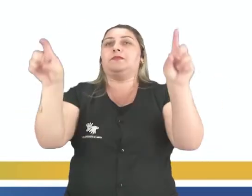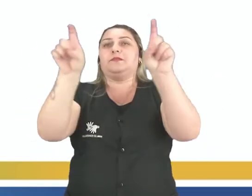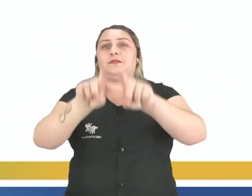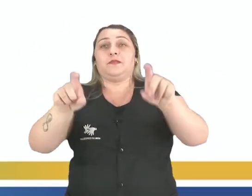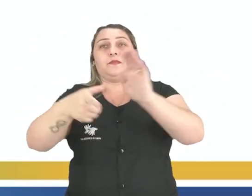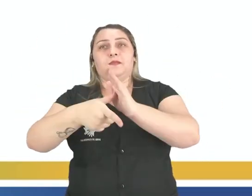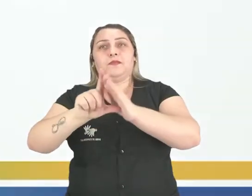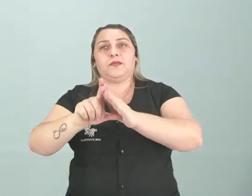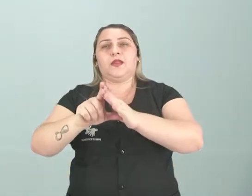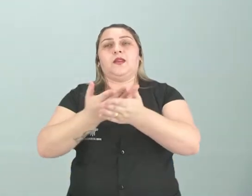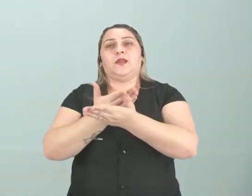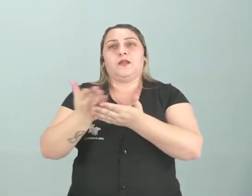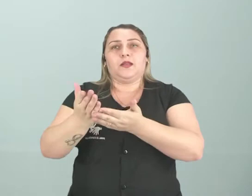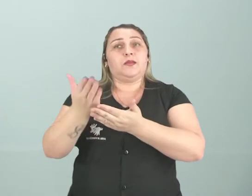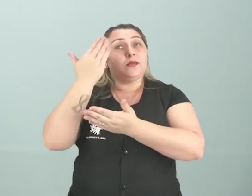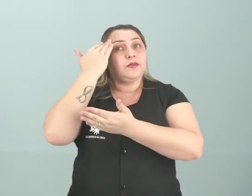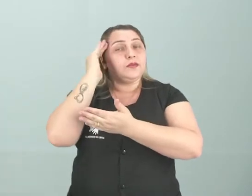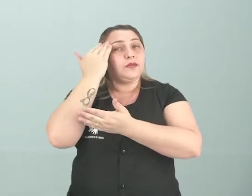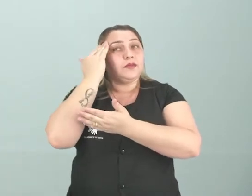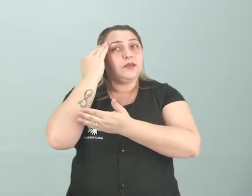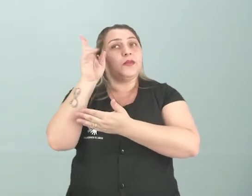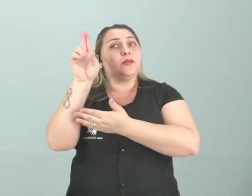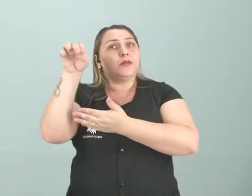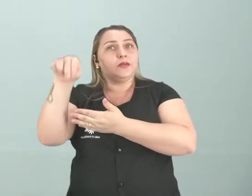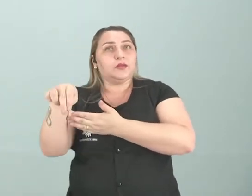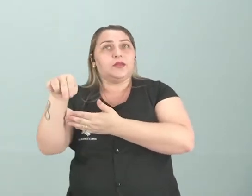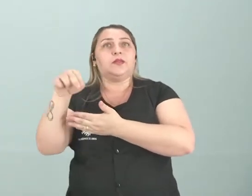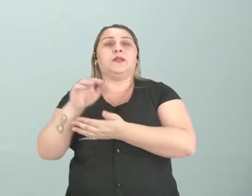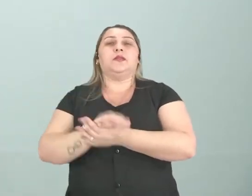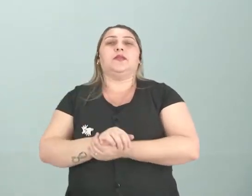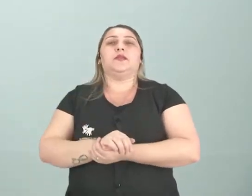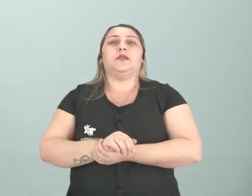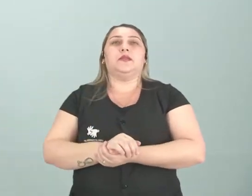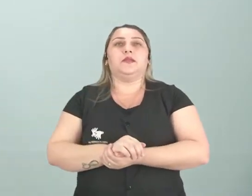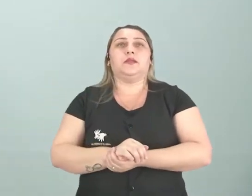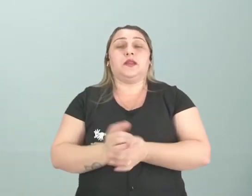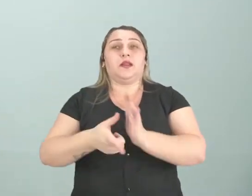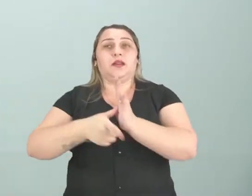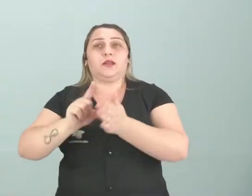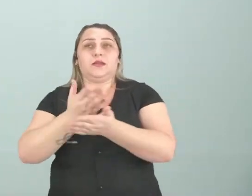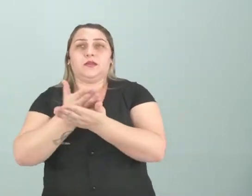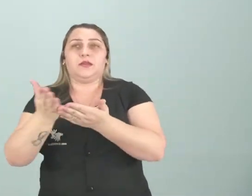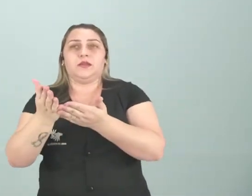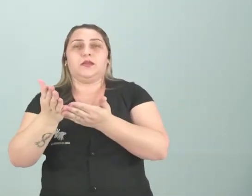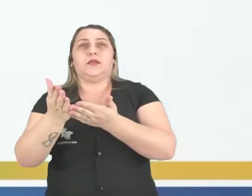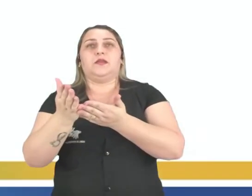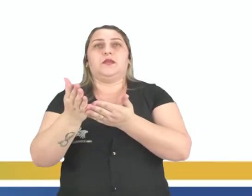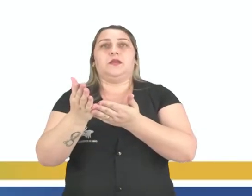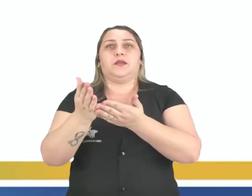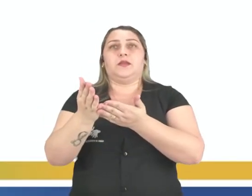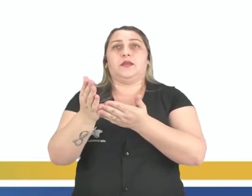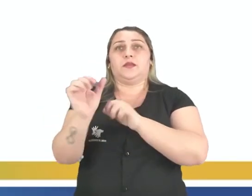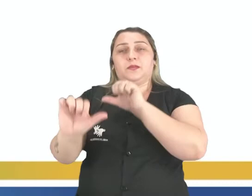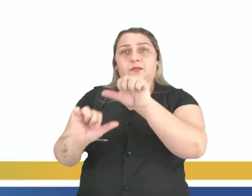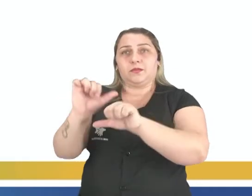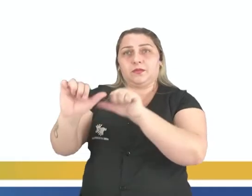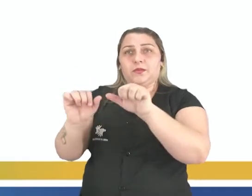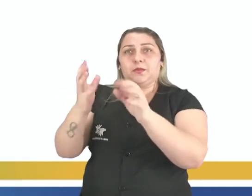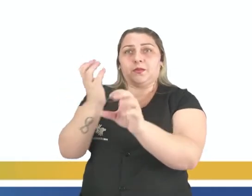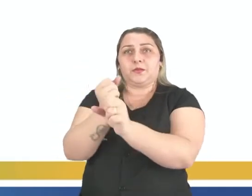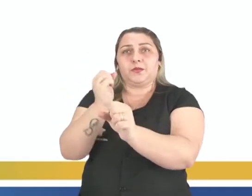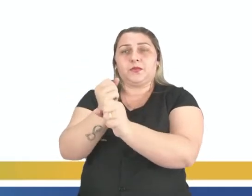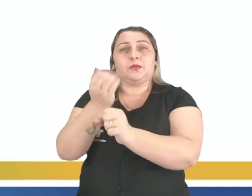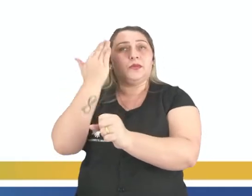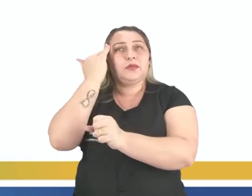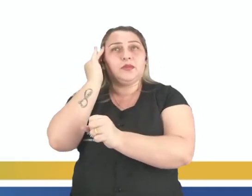Mas antes de a gente começar as conversões, vamos entender aqui essas unidades. Então, Antes de a gente começar a fazer as conversões, a fazer os